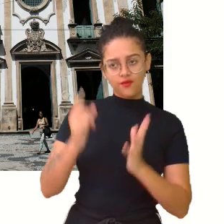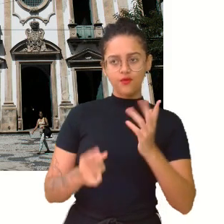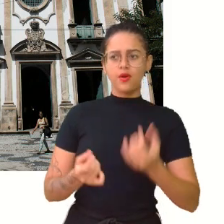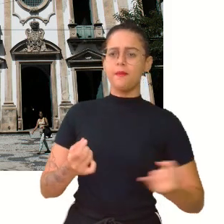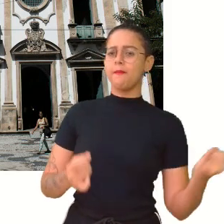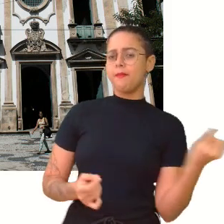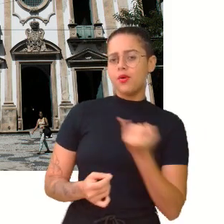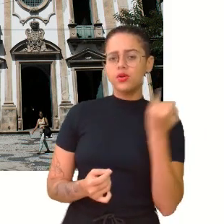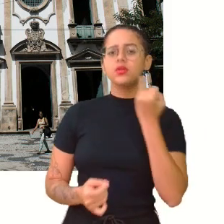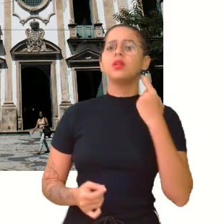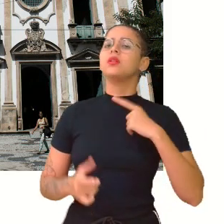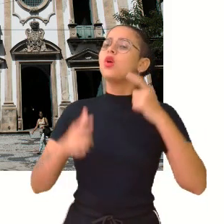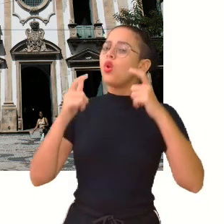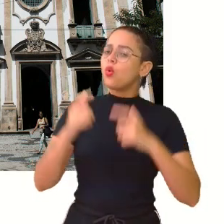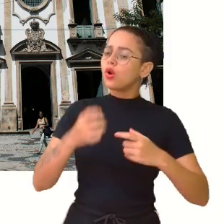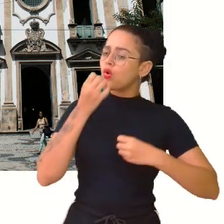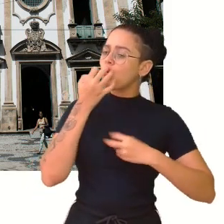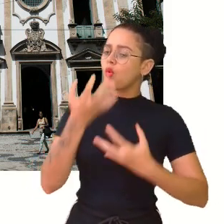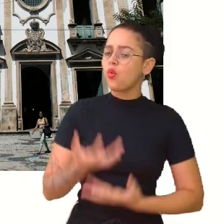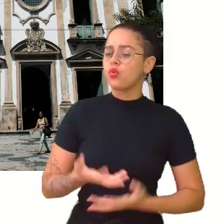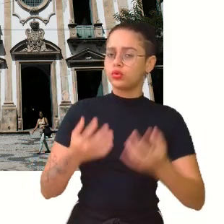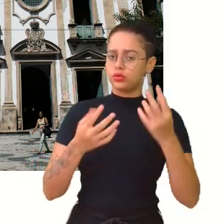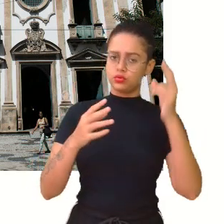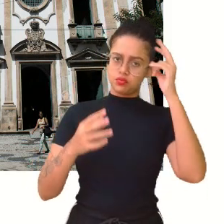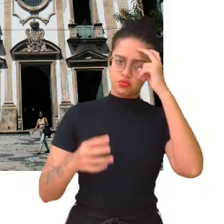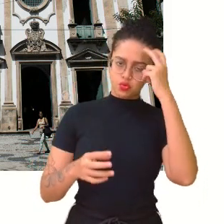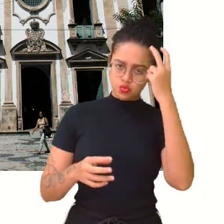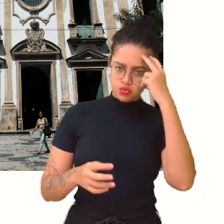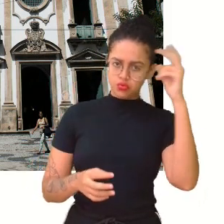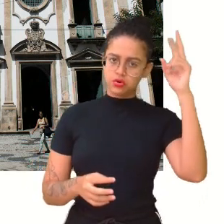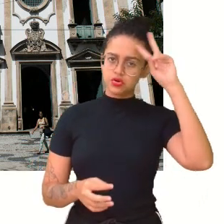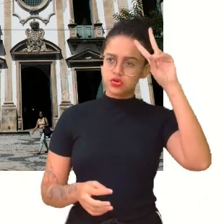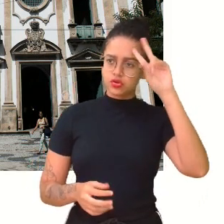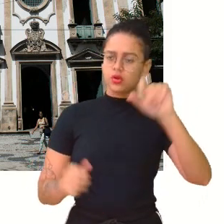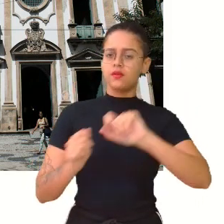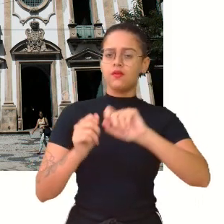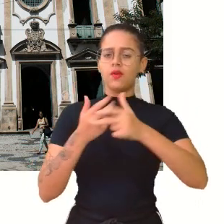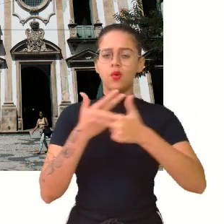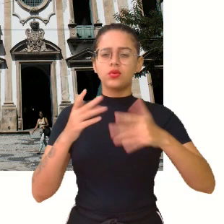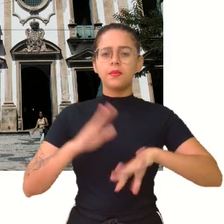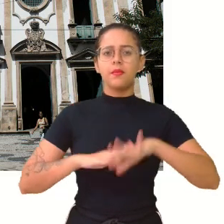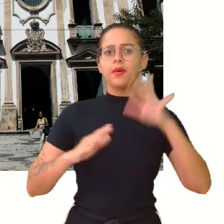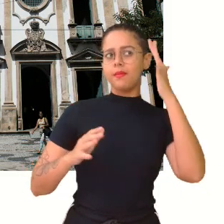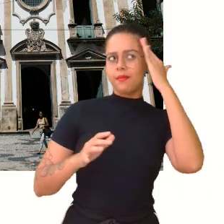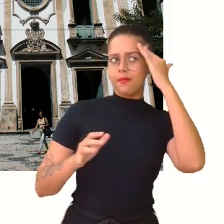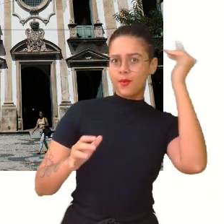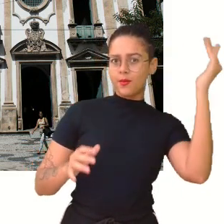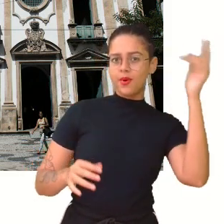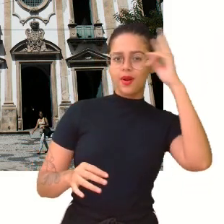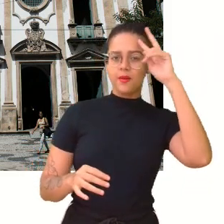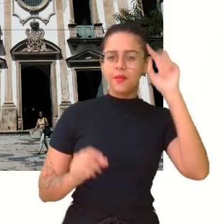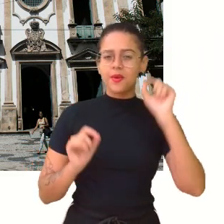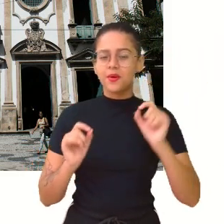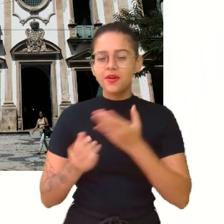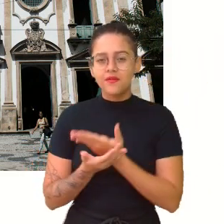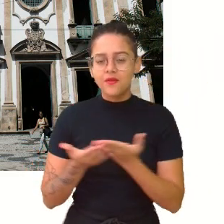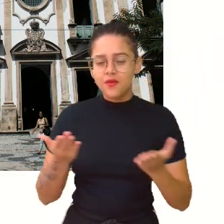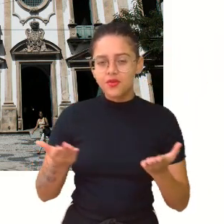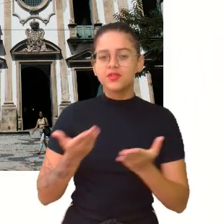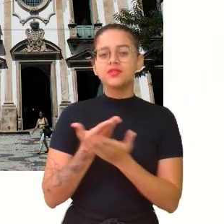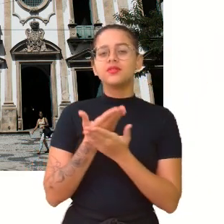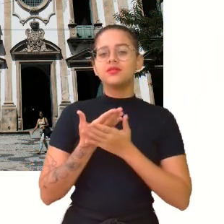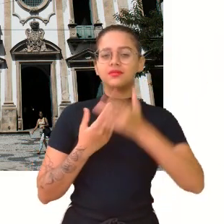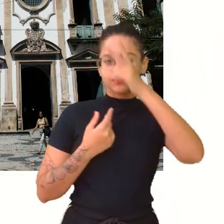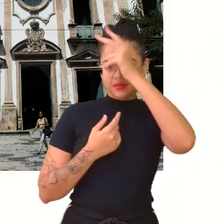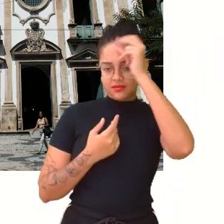que contem da cultura, que contem da história, que seja uma coisa cada vez mais popular. Só lembrando, você estudante da Prefeitura